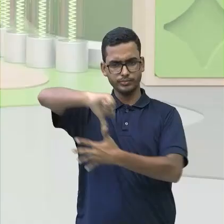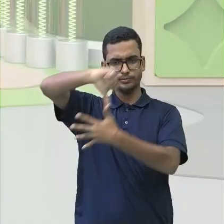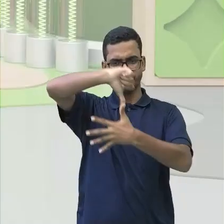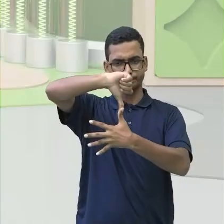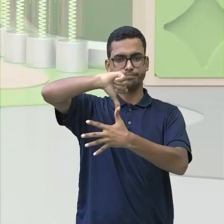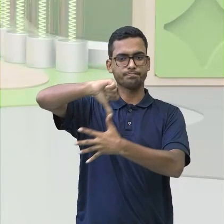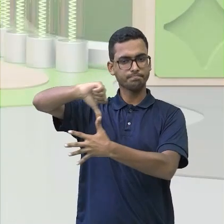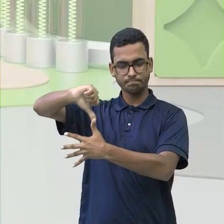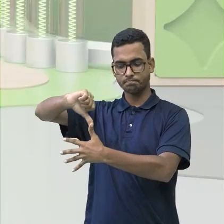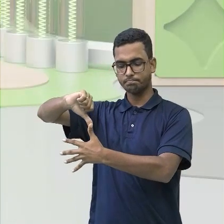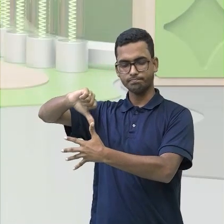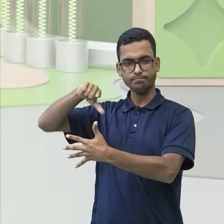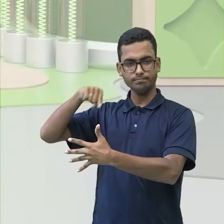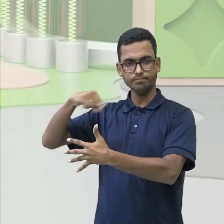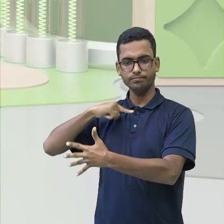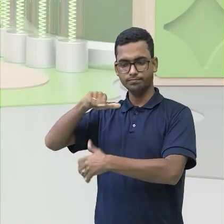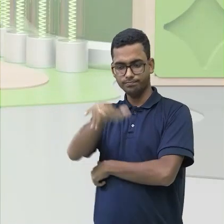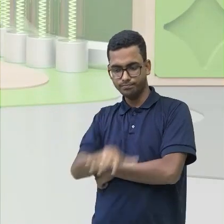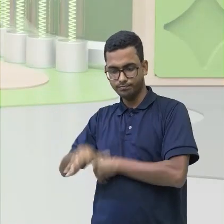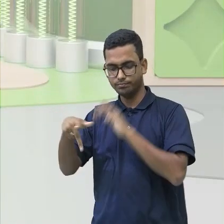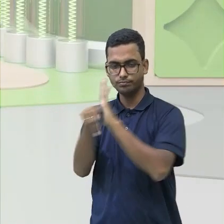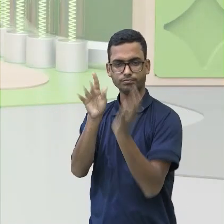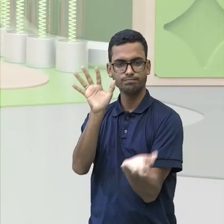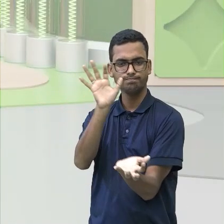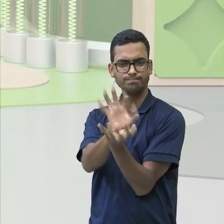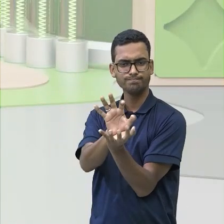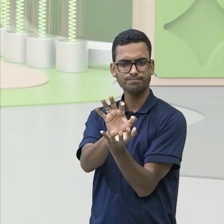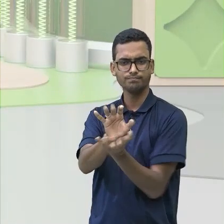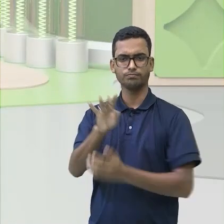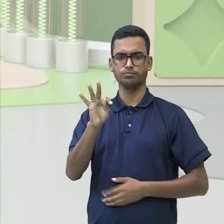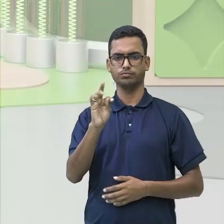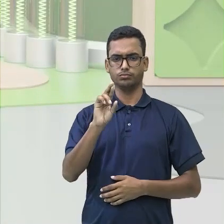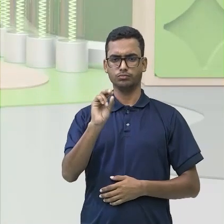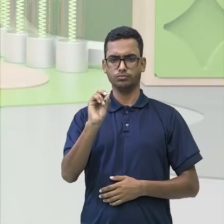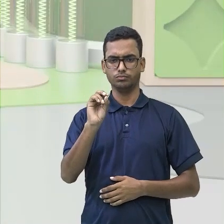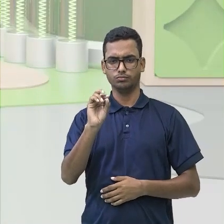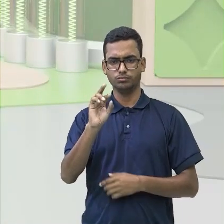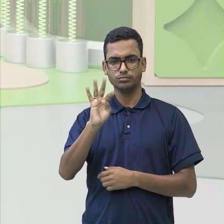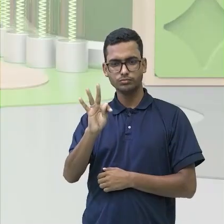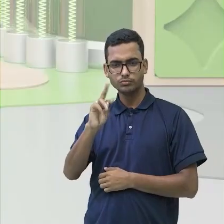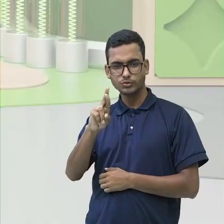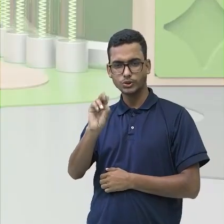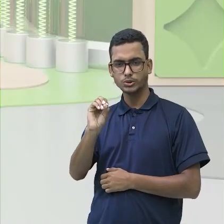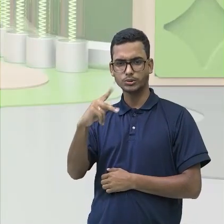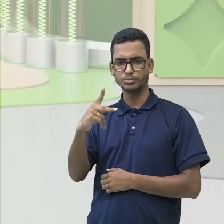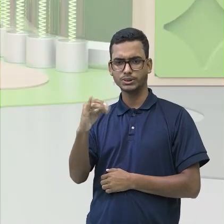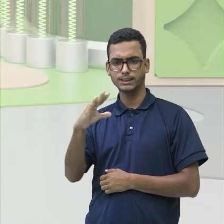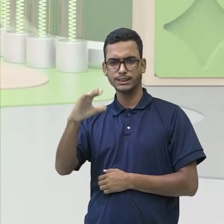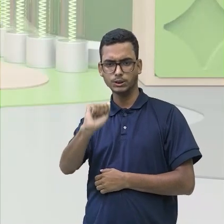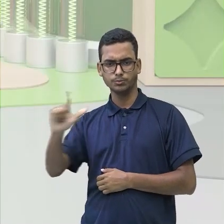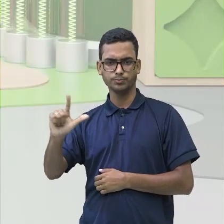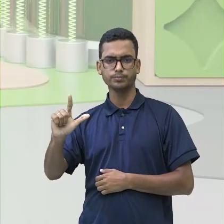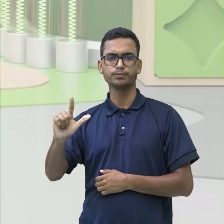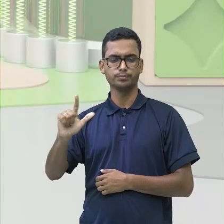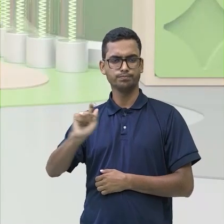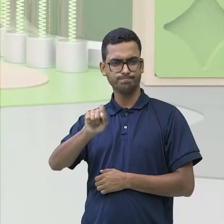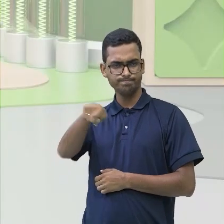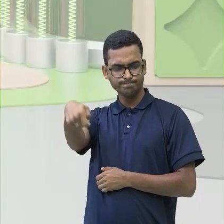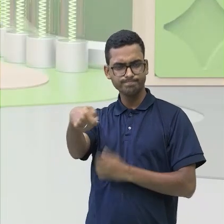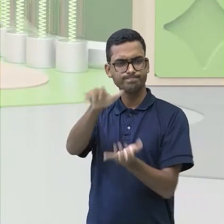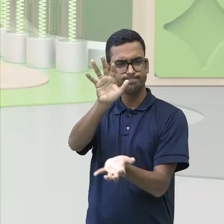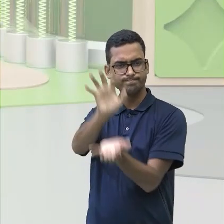parte dele dentro dessa zona tropical, né? E o nosso país também. Então, a zona tropical ou